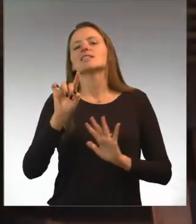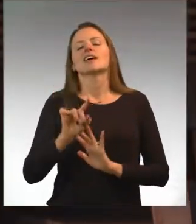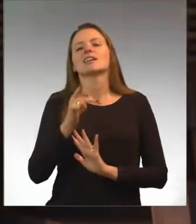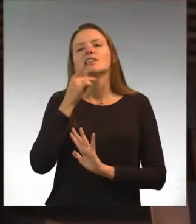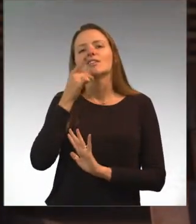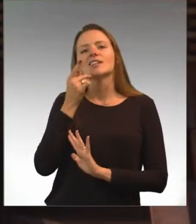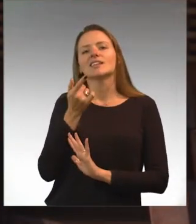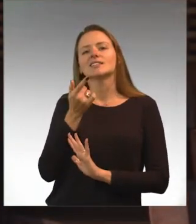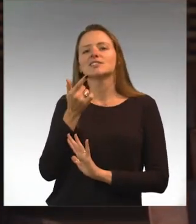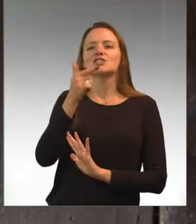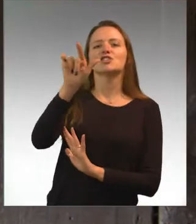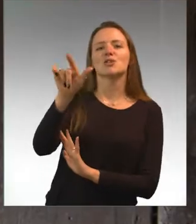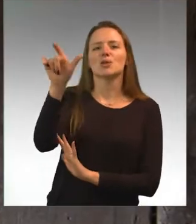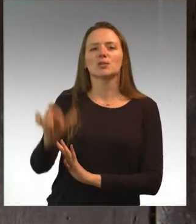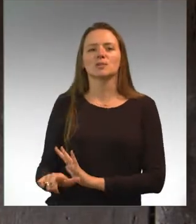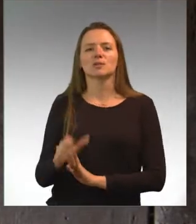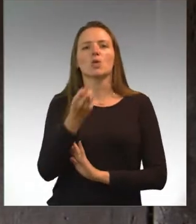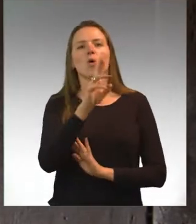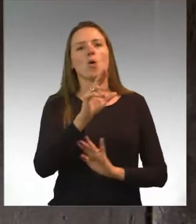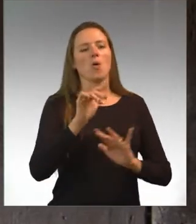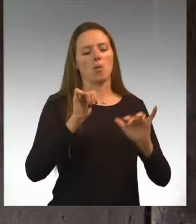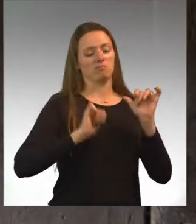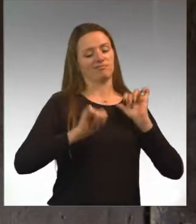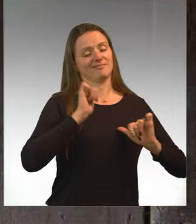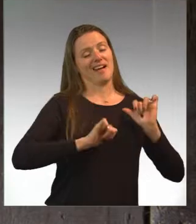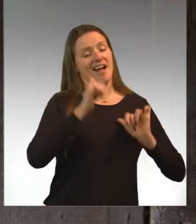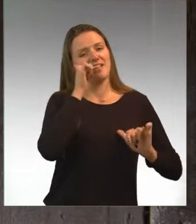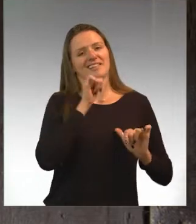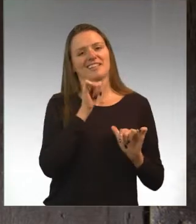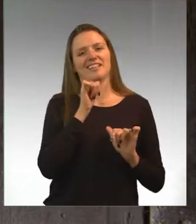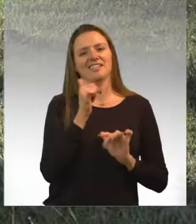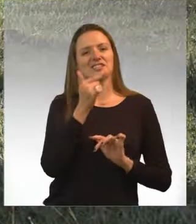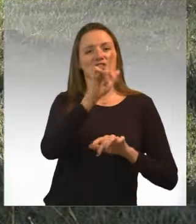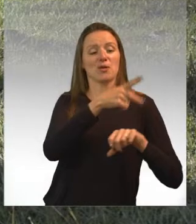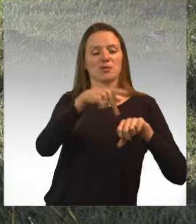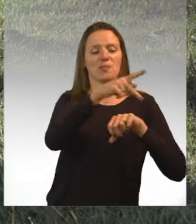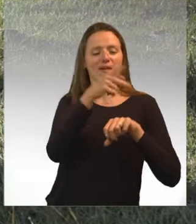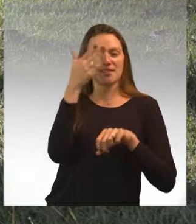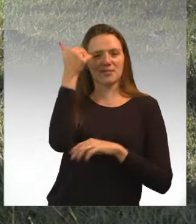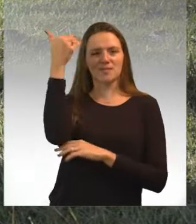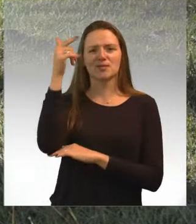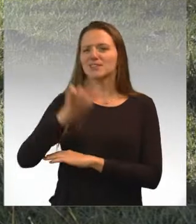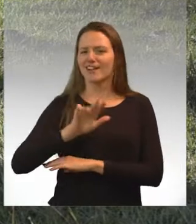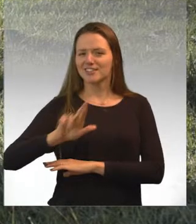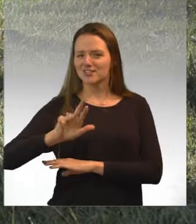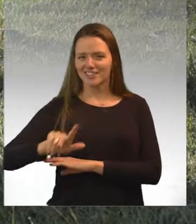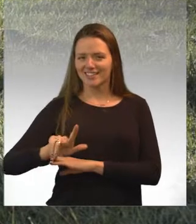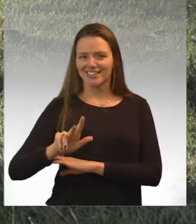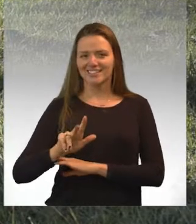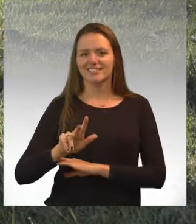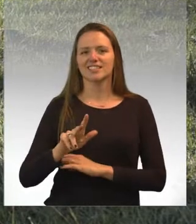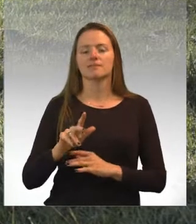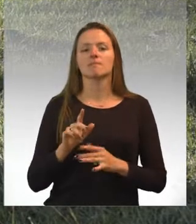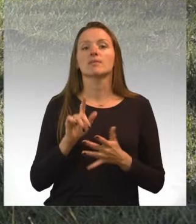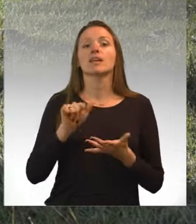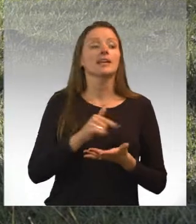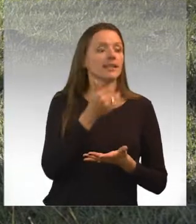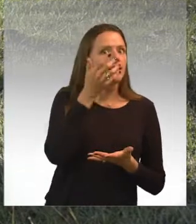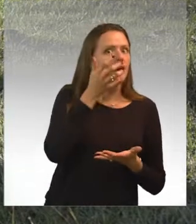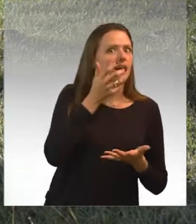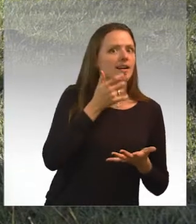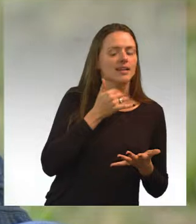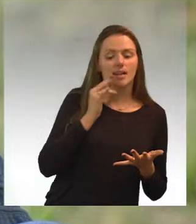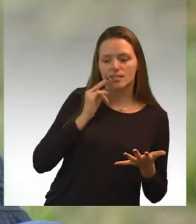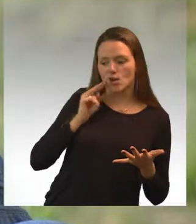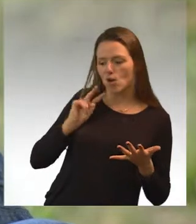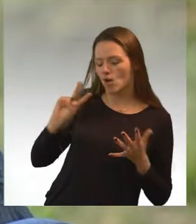alguém, ou de uma atriz de Hollywood que ela conheceu. É muito diferente, né? E a criancinha, eu virei para ela e